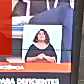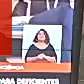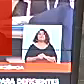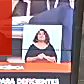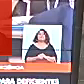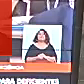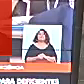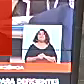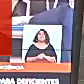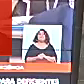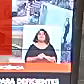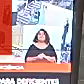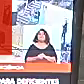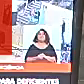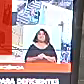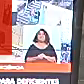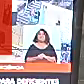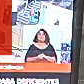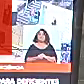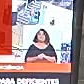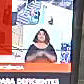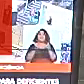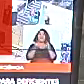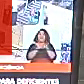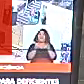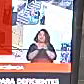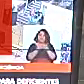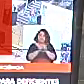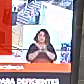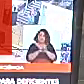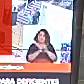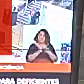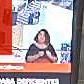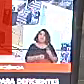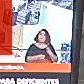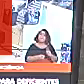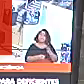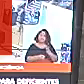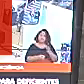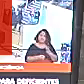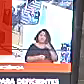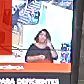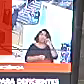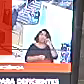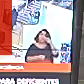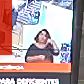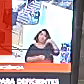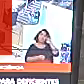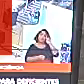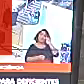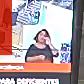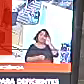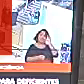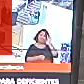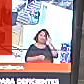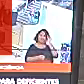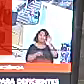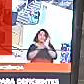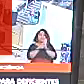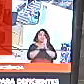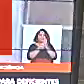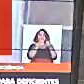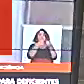Vamos registrar também a presença do CONDEF de Lavras, do nosso presidente Juliano Heitor.